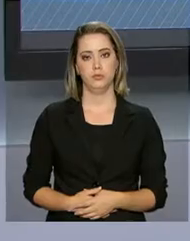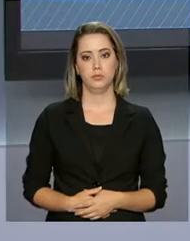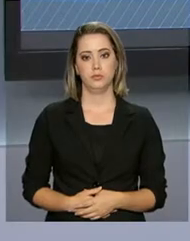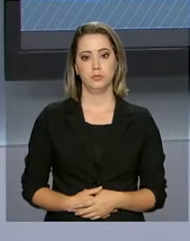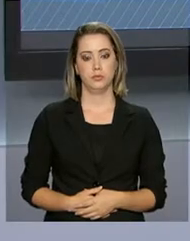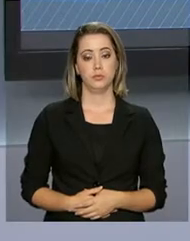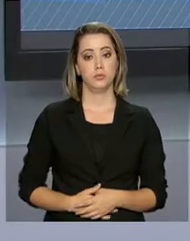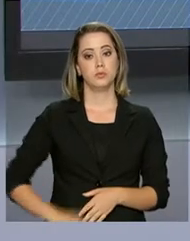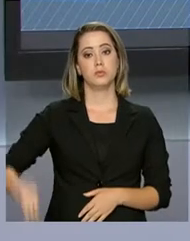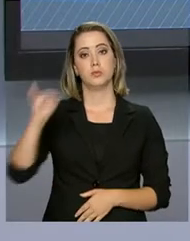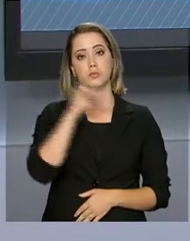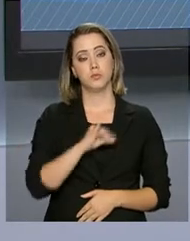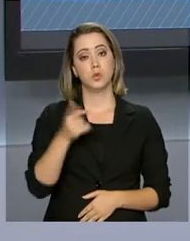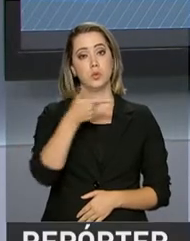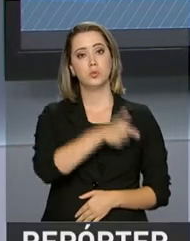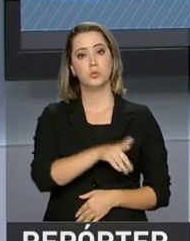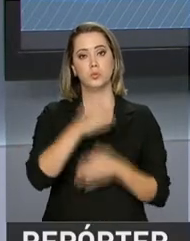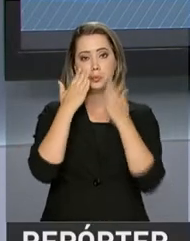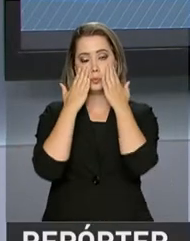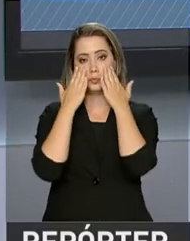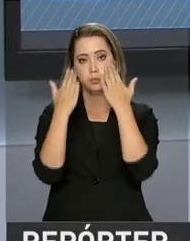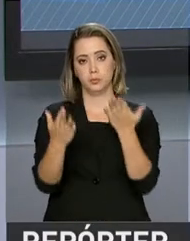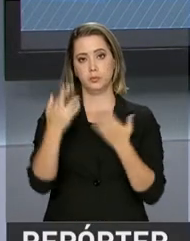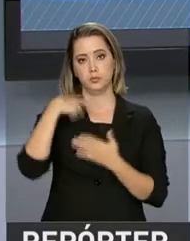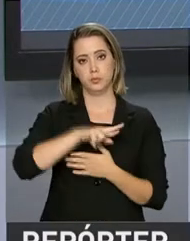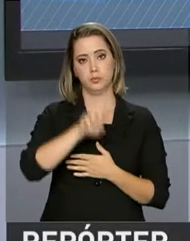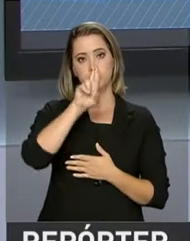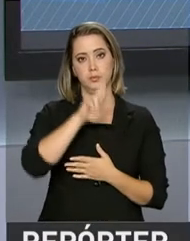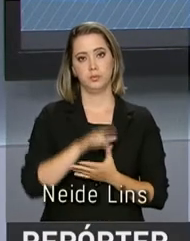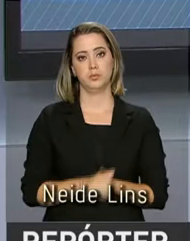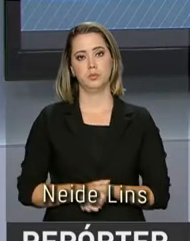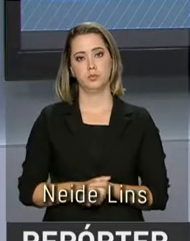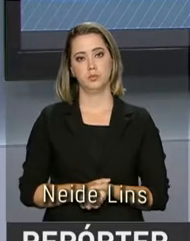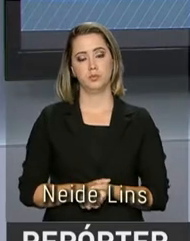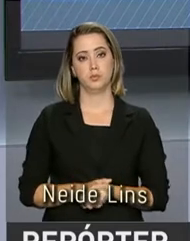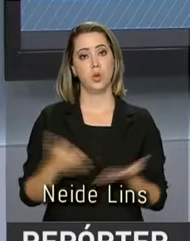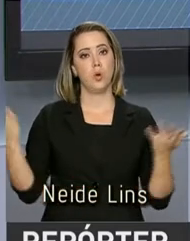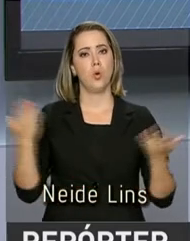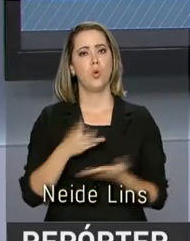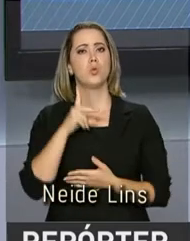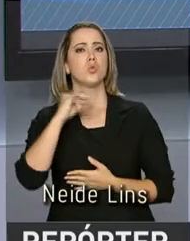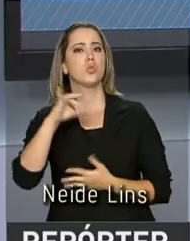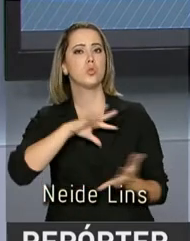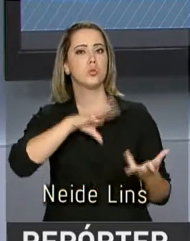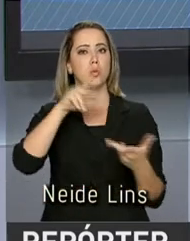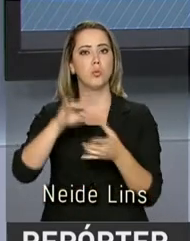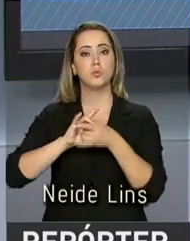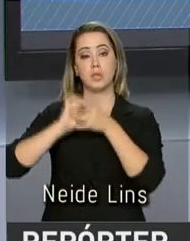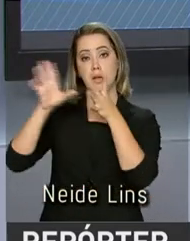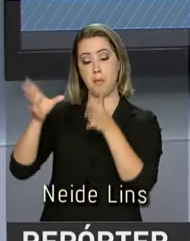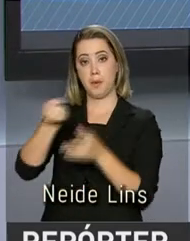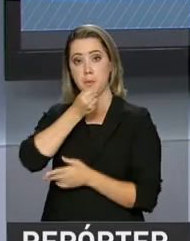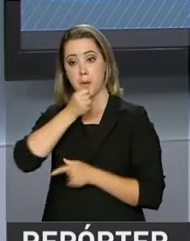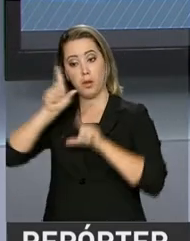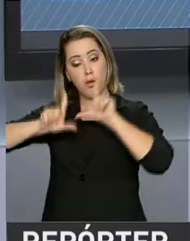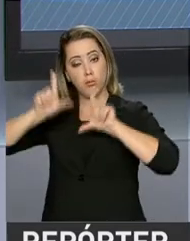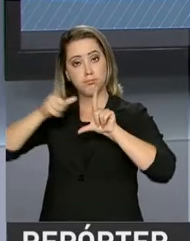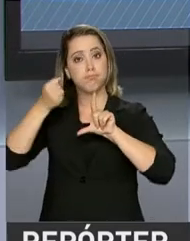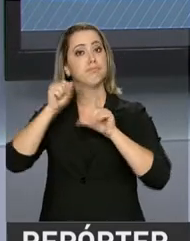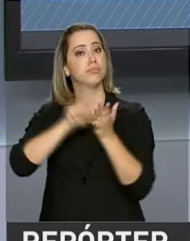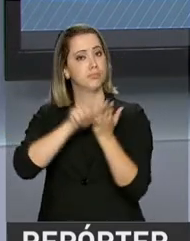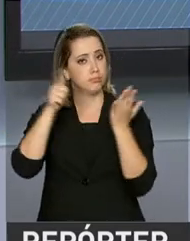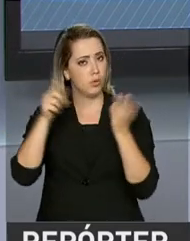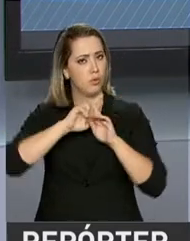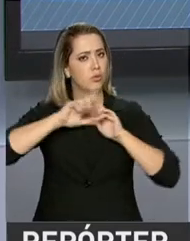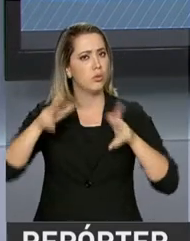o la no ar mais uma edição do repórter nbr hoje é o dia mundial da liberdade de imprensa aqui no brasil a